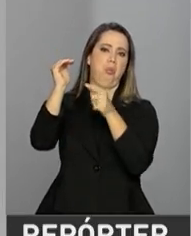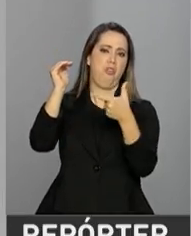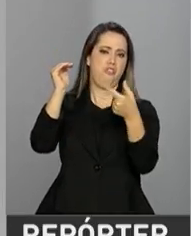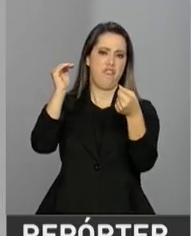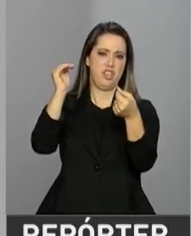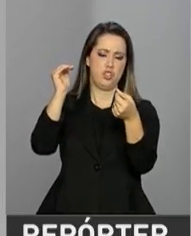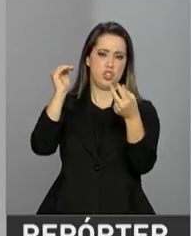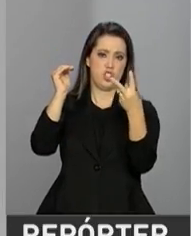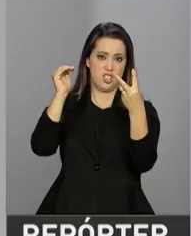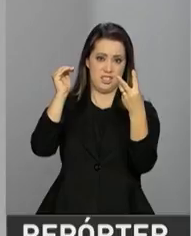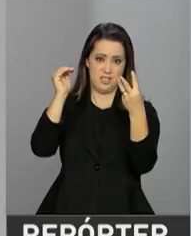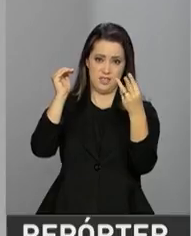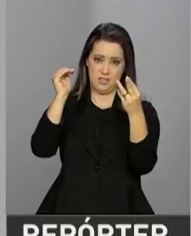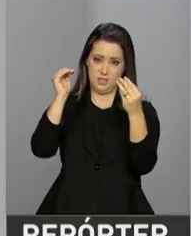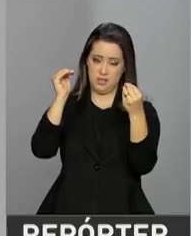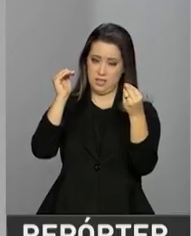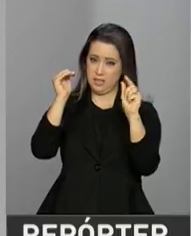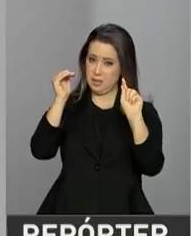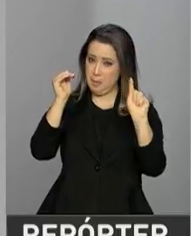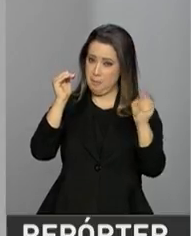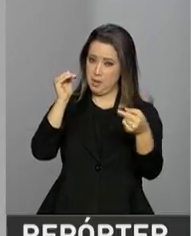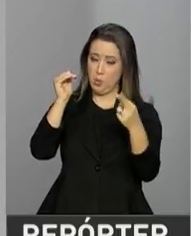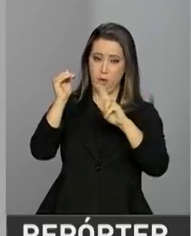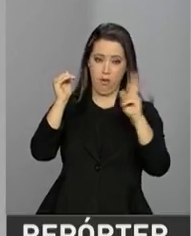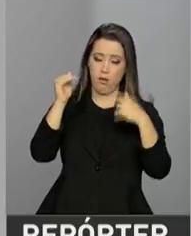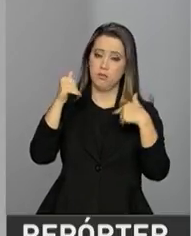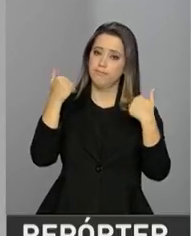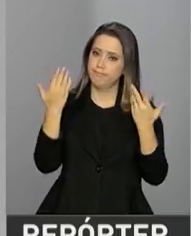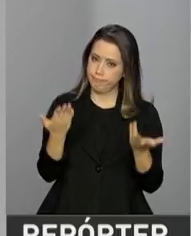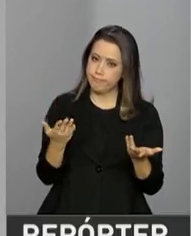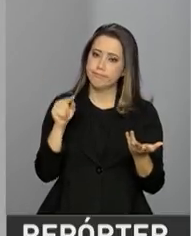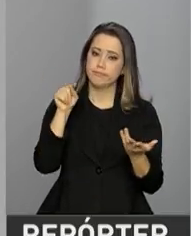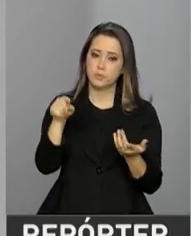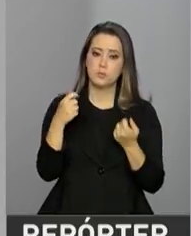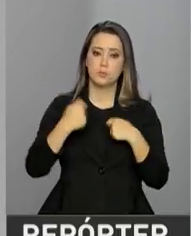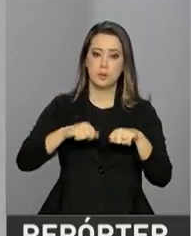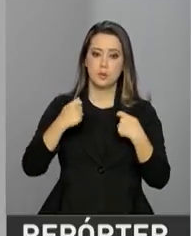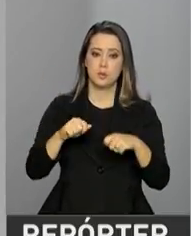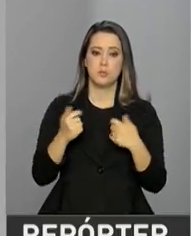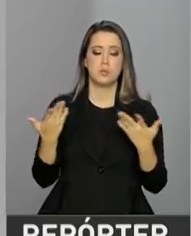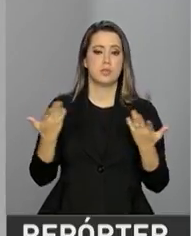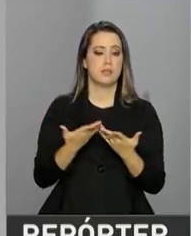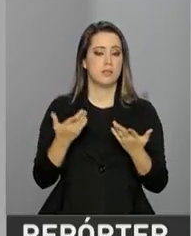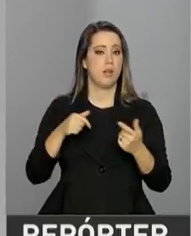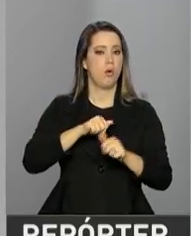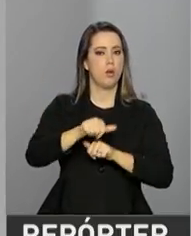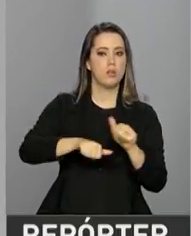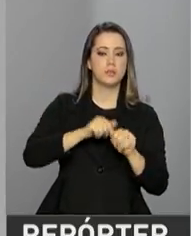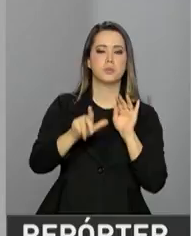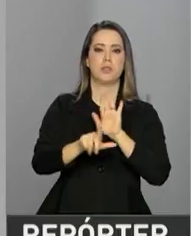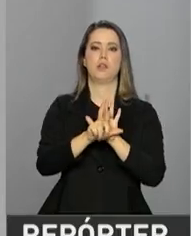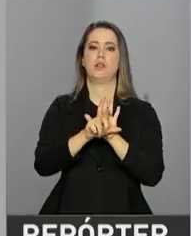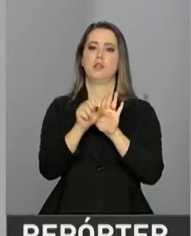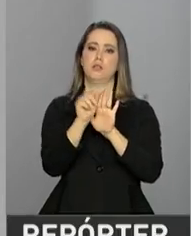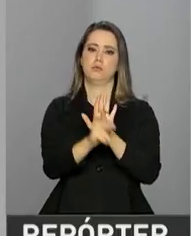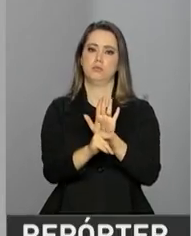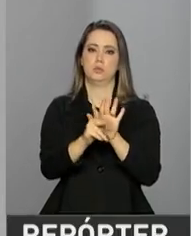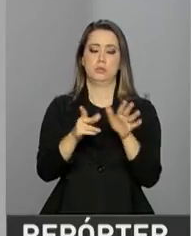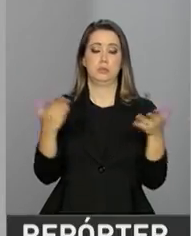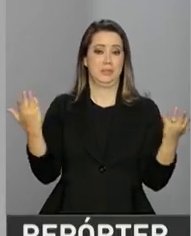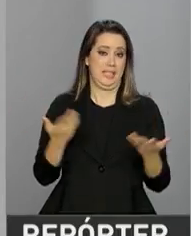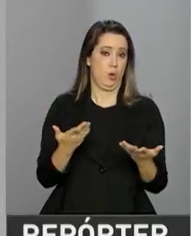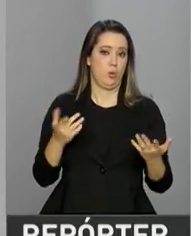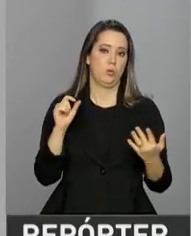ou 30 mil reais. Por isso, a reforma da Previdência é urgente e necessária. Se ela não